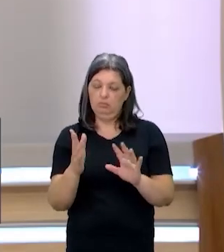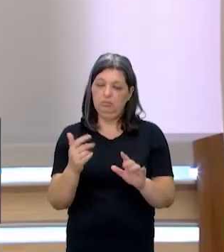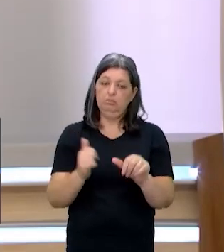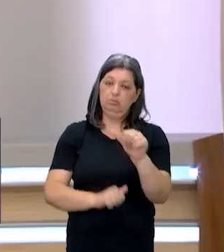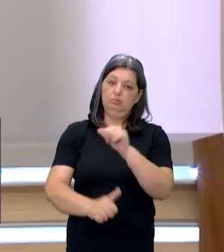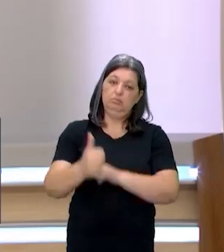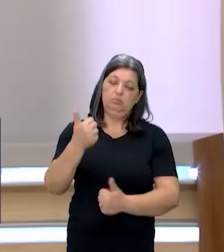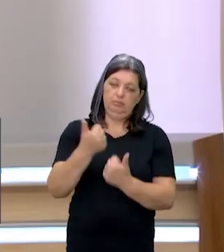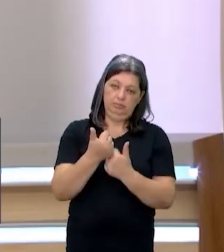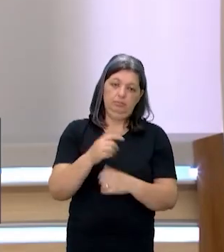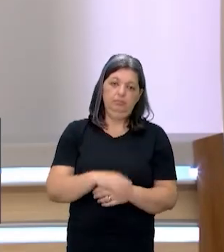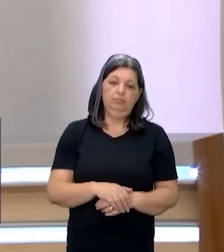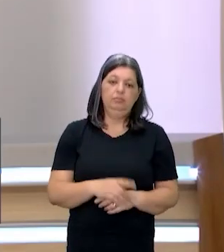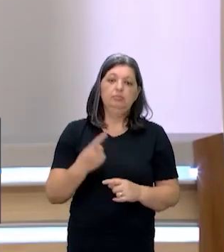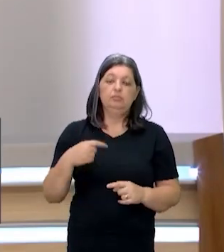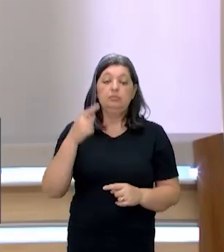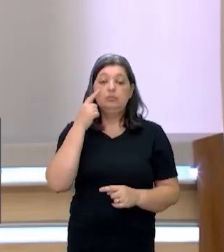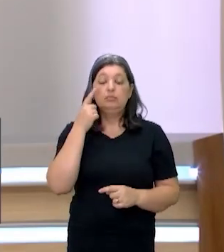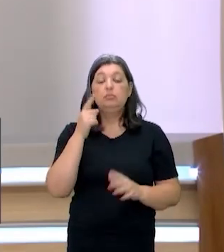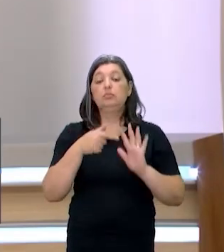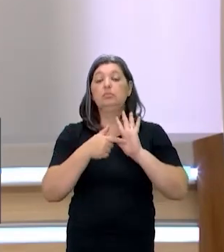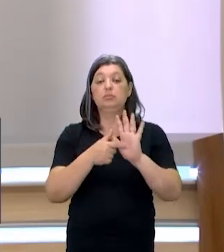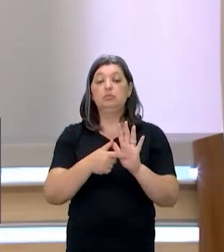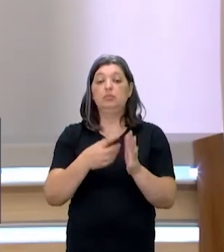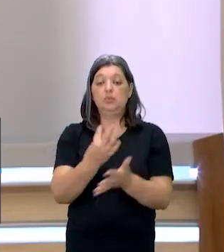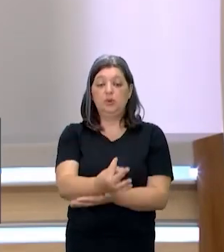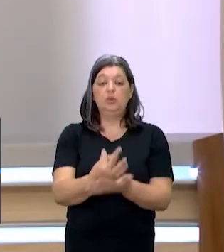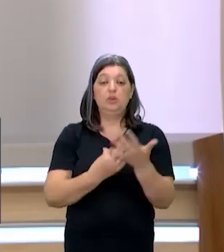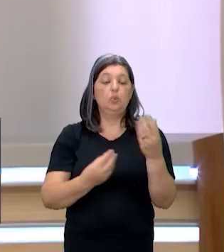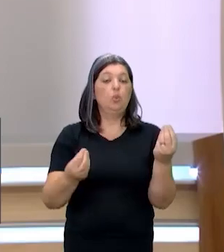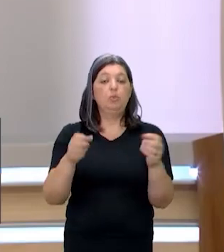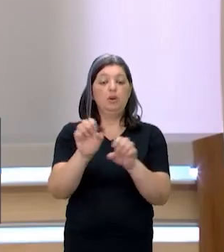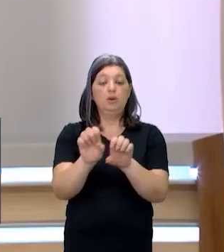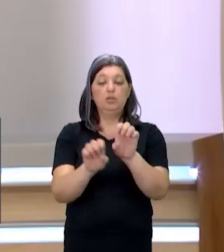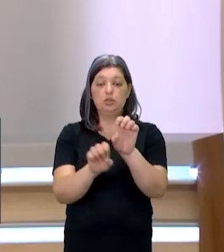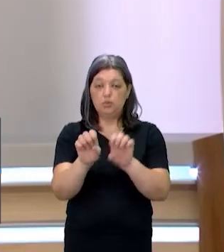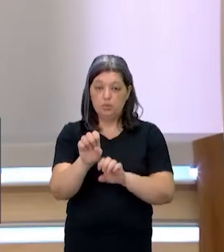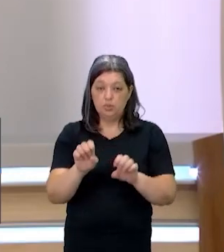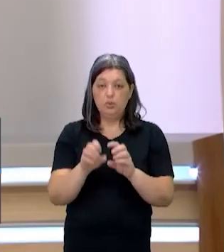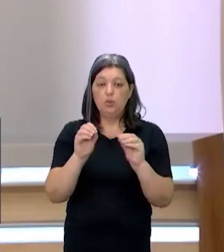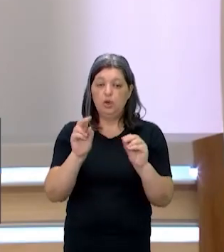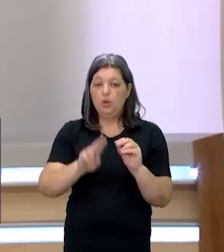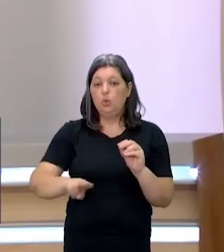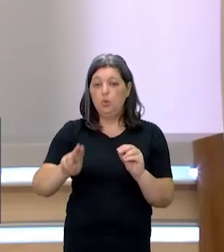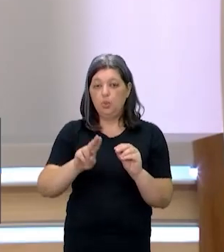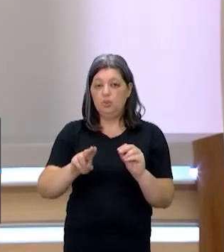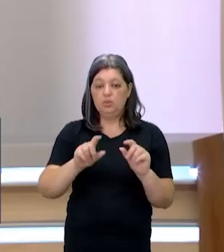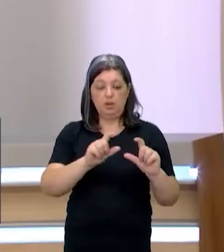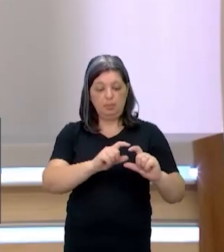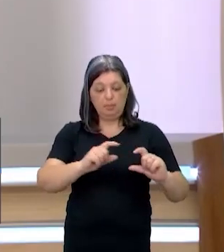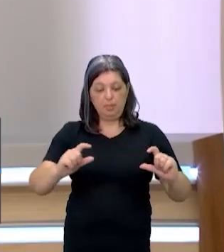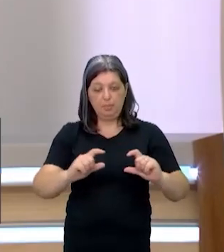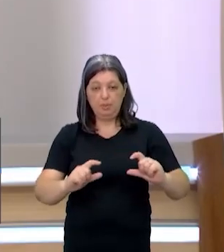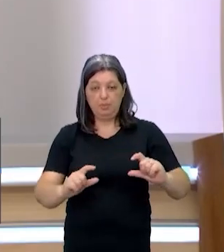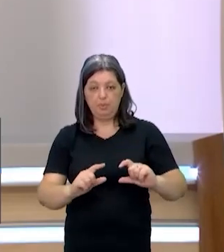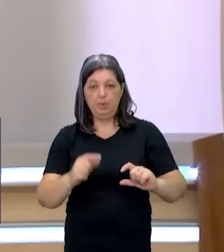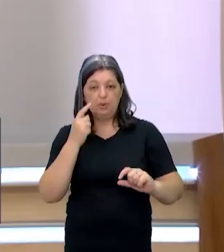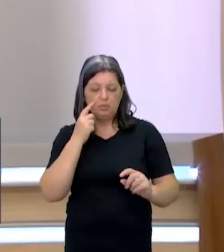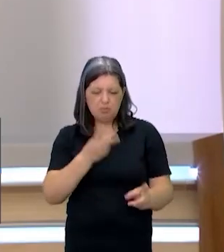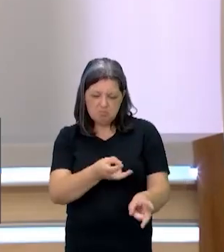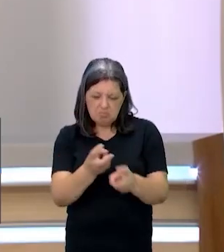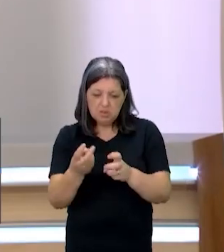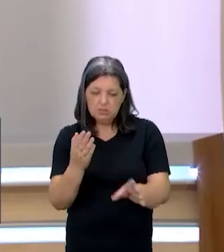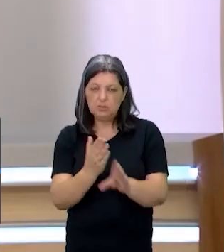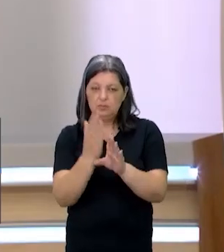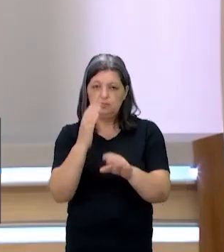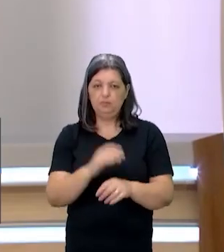Então, essa é a intenção da aula de hoje, mostrar como que o texto está estruturado e quais são os recursos aí que aparecem no texto e como identificá-los, tá